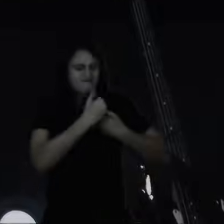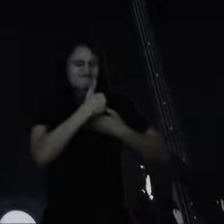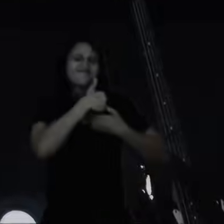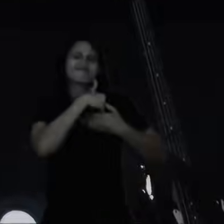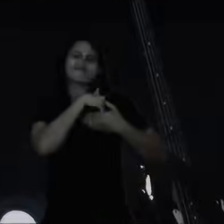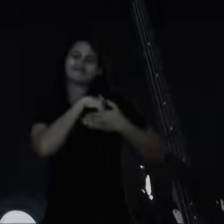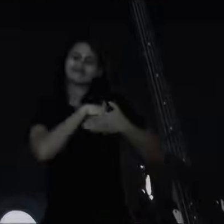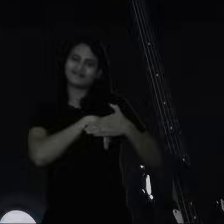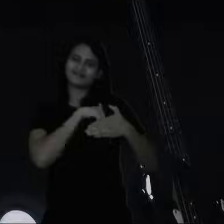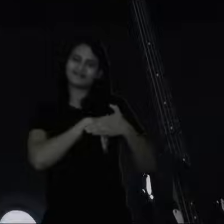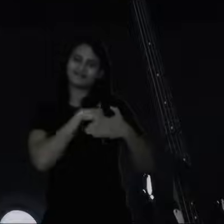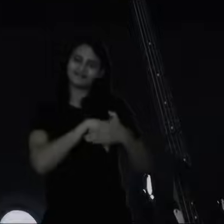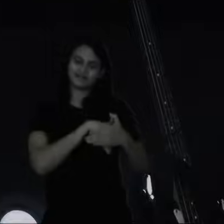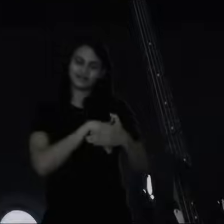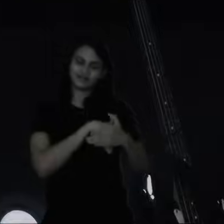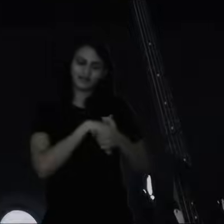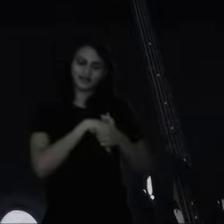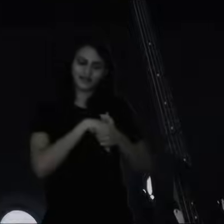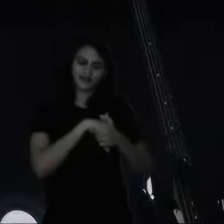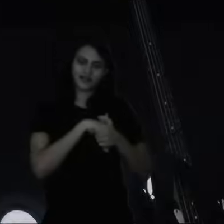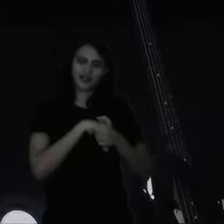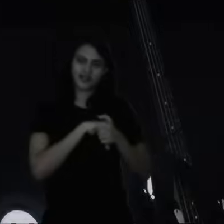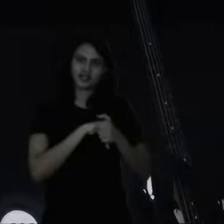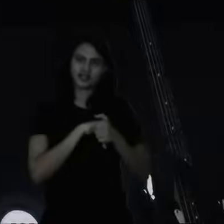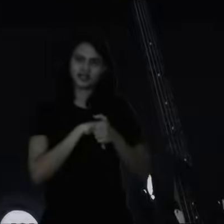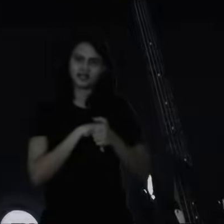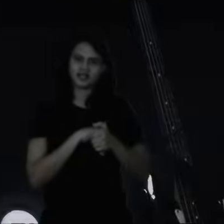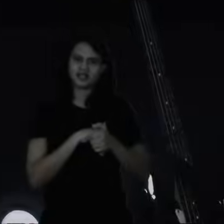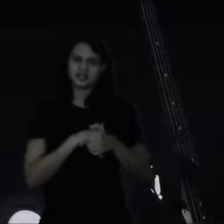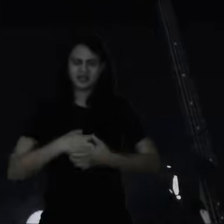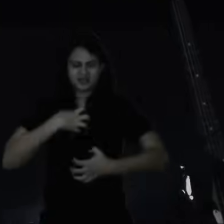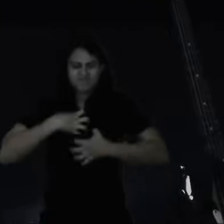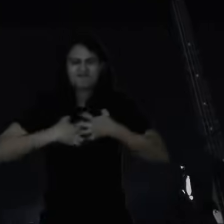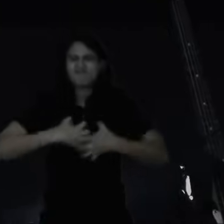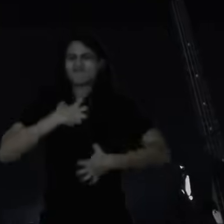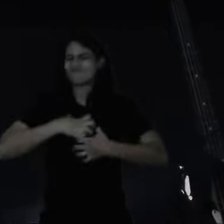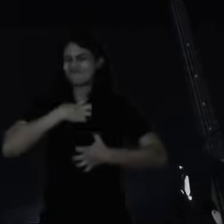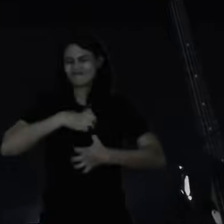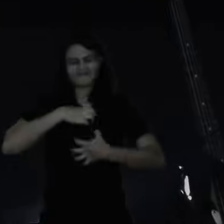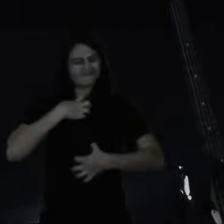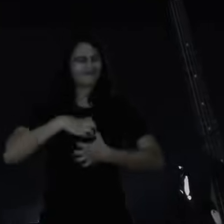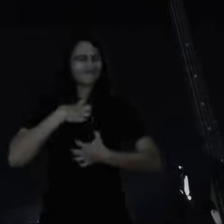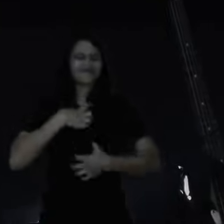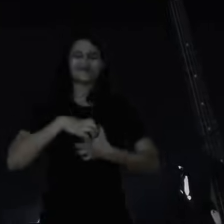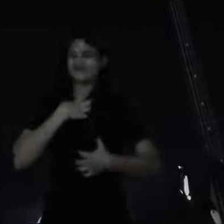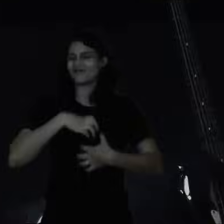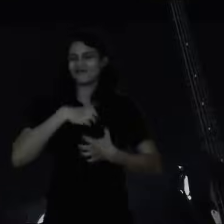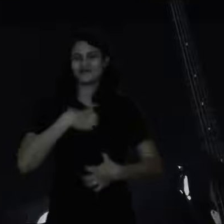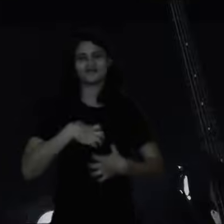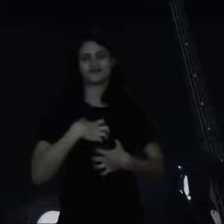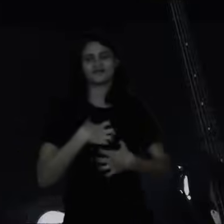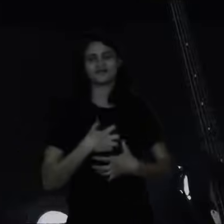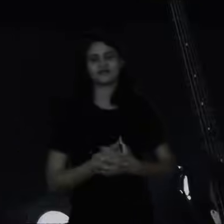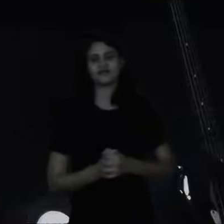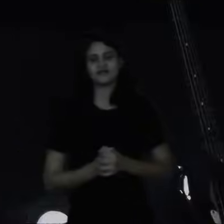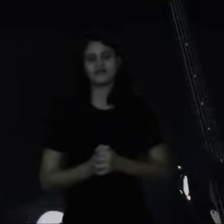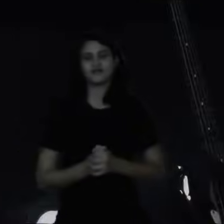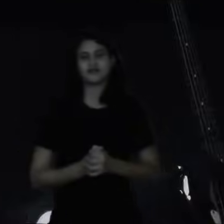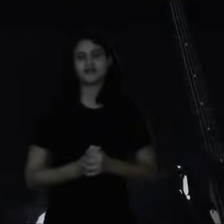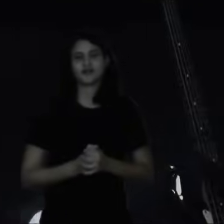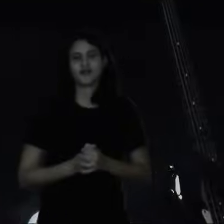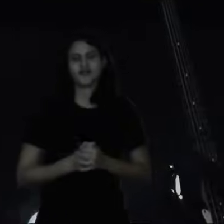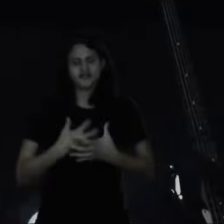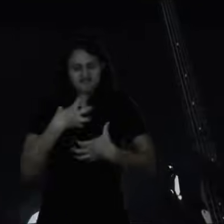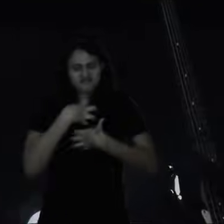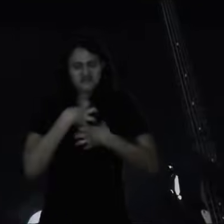internamente a raiz de amargura, o ódio, o rancor venham a ser